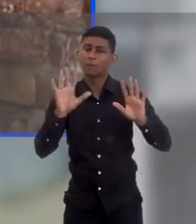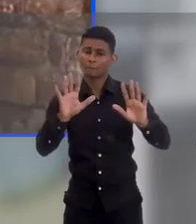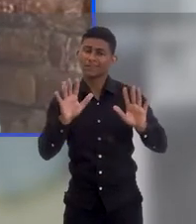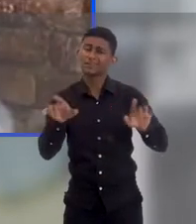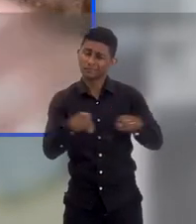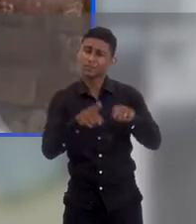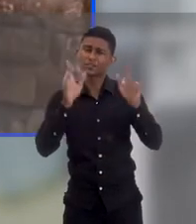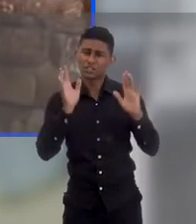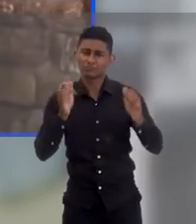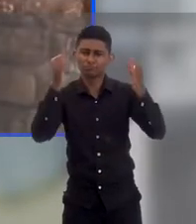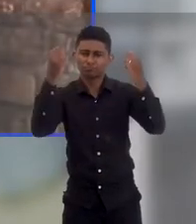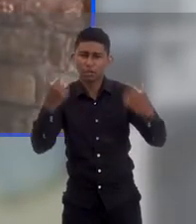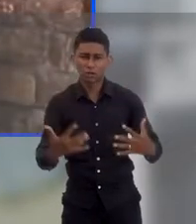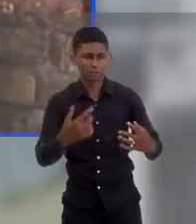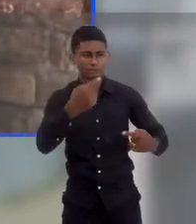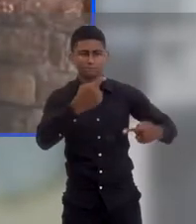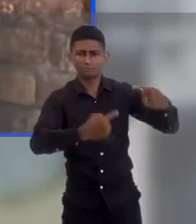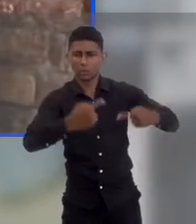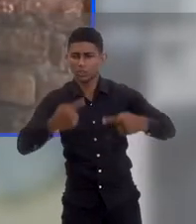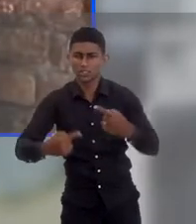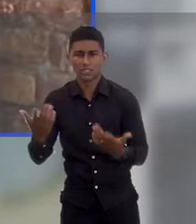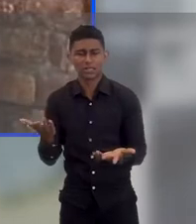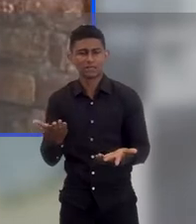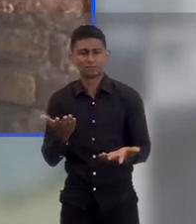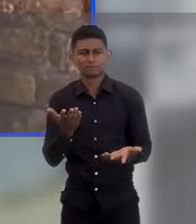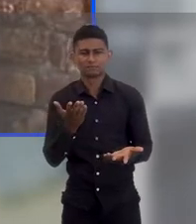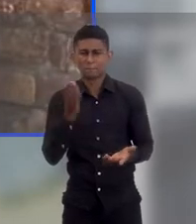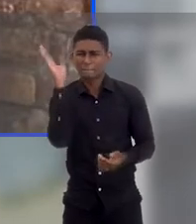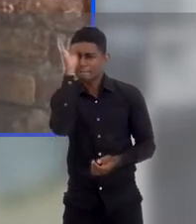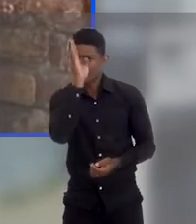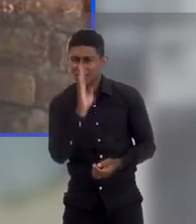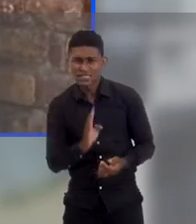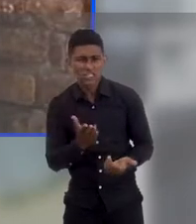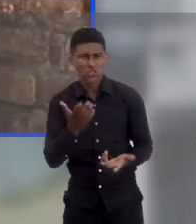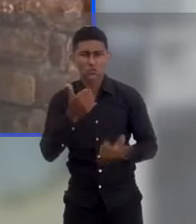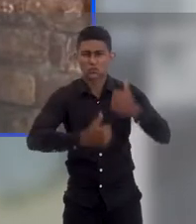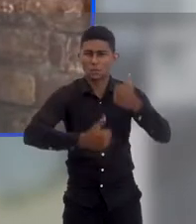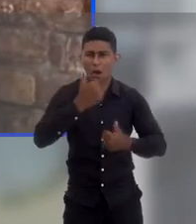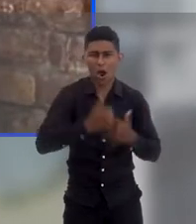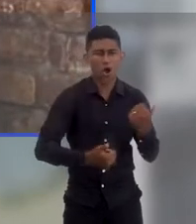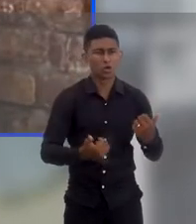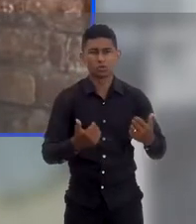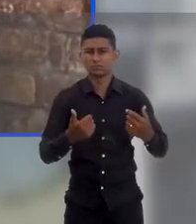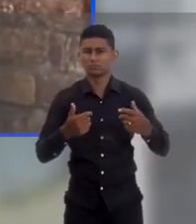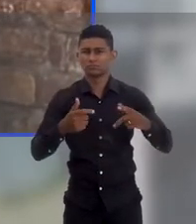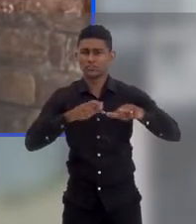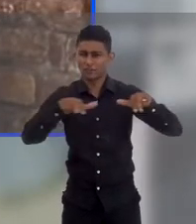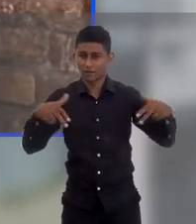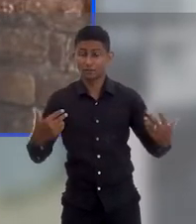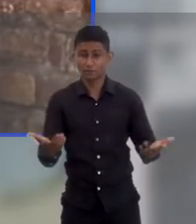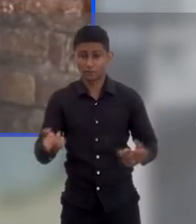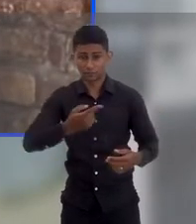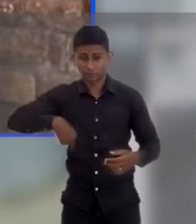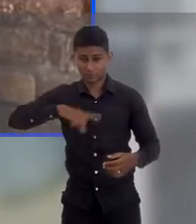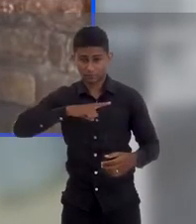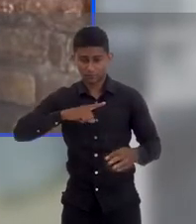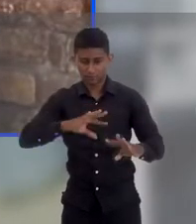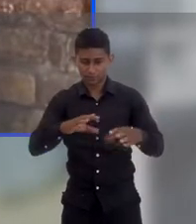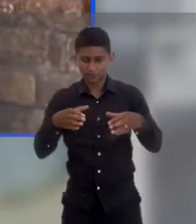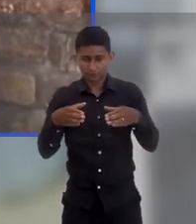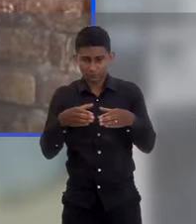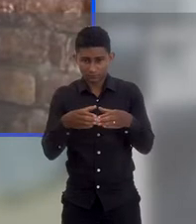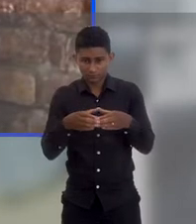como a gente falou, na política, para a seleção brasileira, na crônica esportiva. Então, nós teremos uma ala que é o Rio